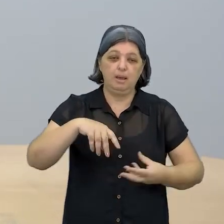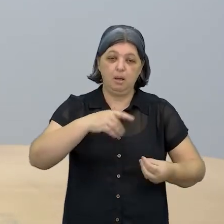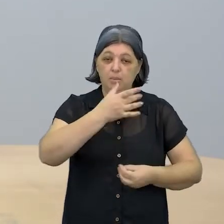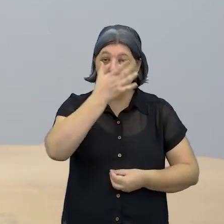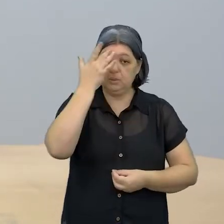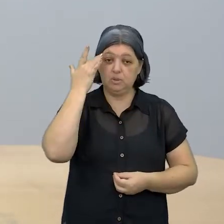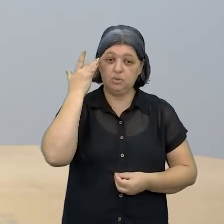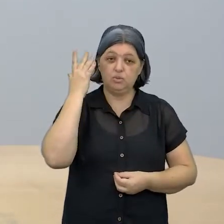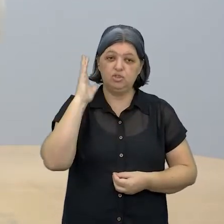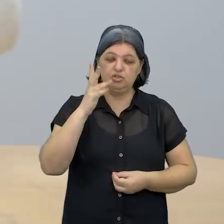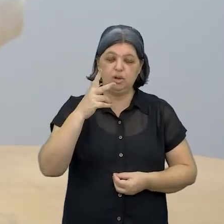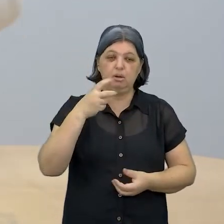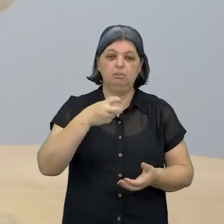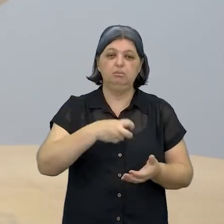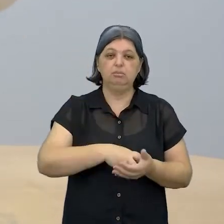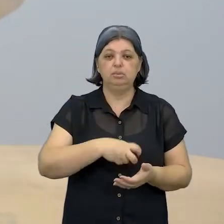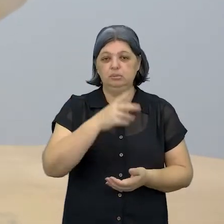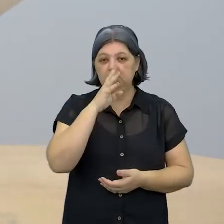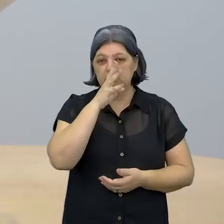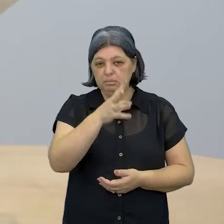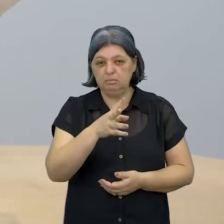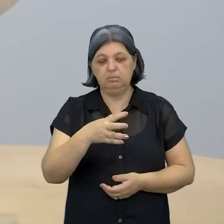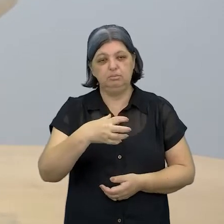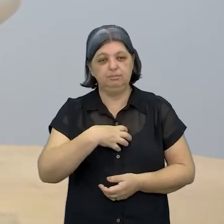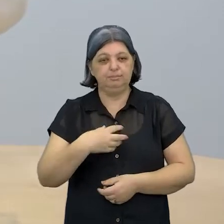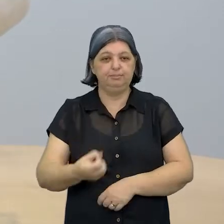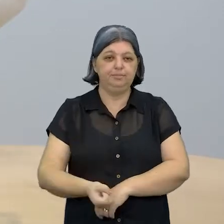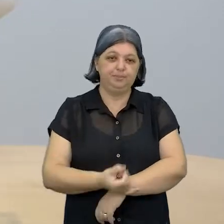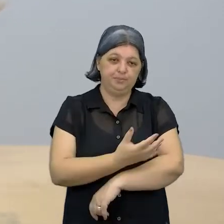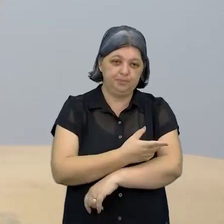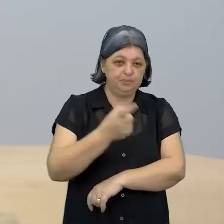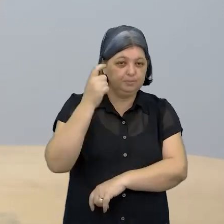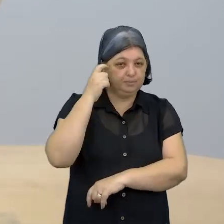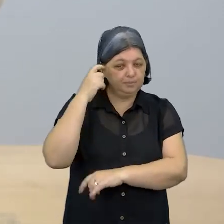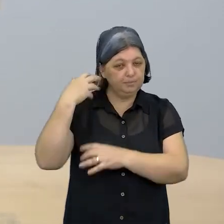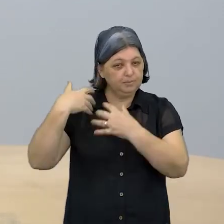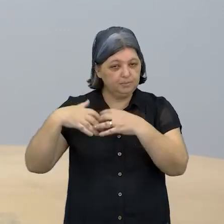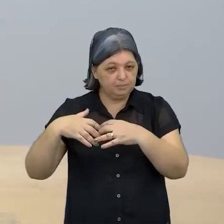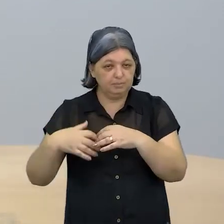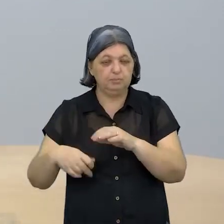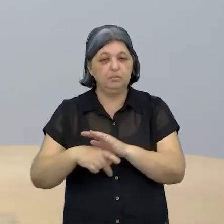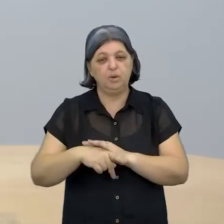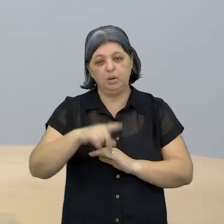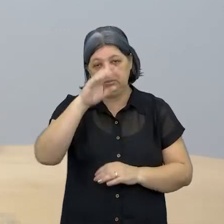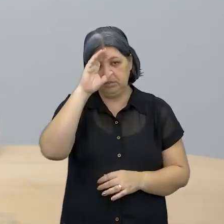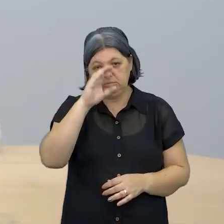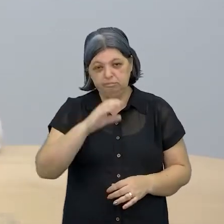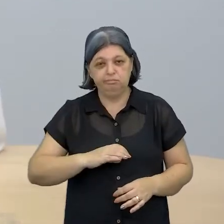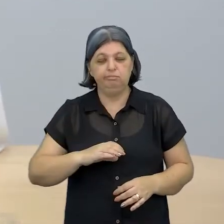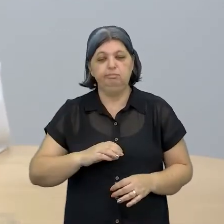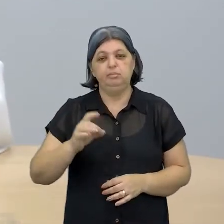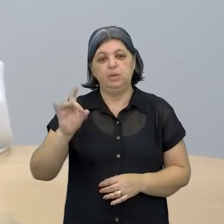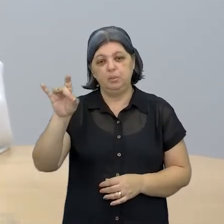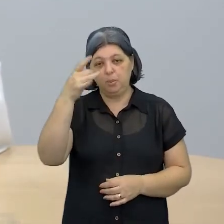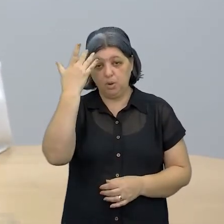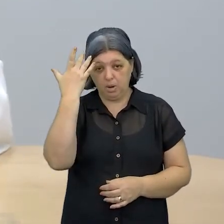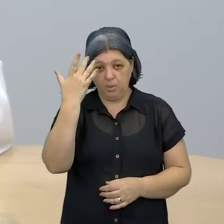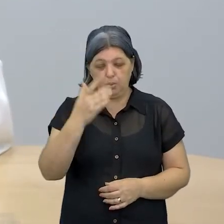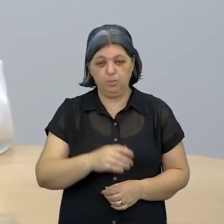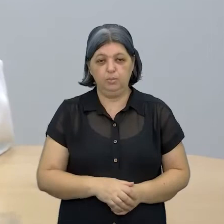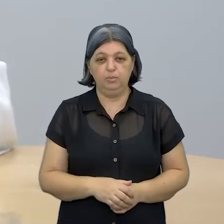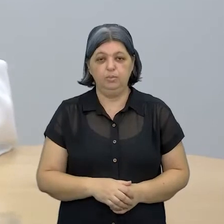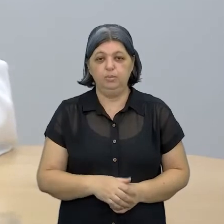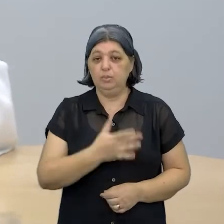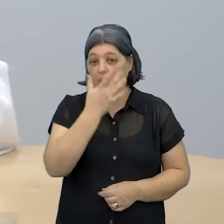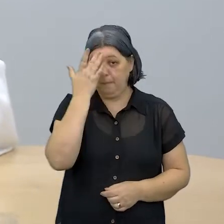falando assim, dos sentimentos, emoções, pensamentos, do caráter, da moral, né,